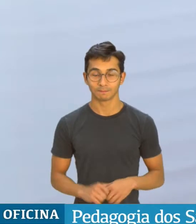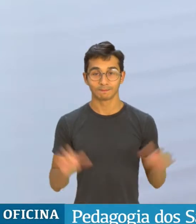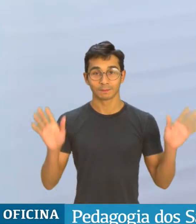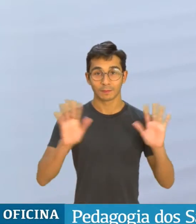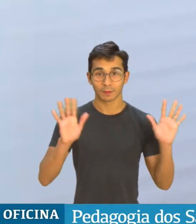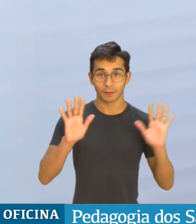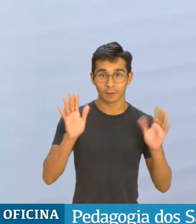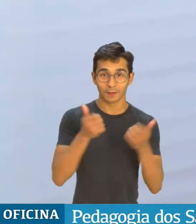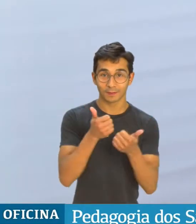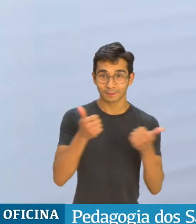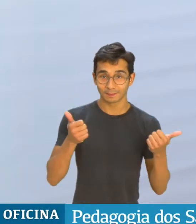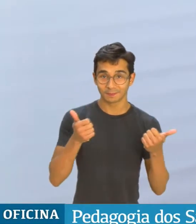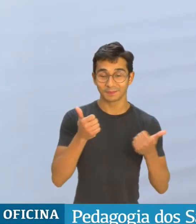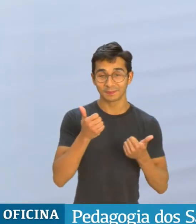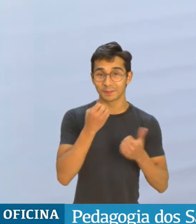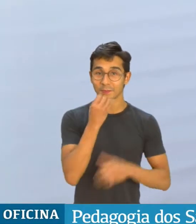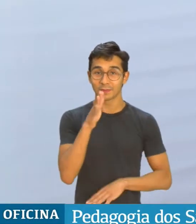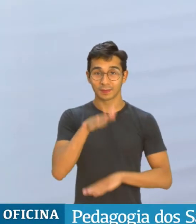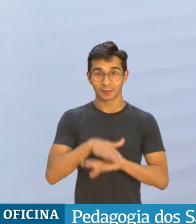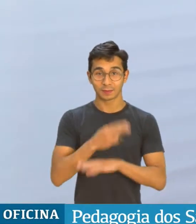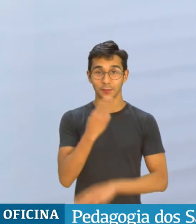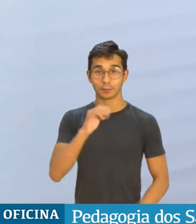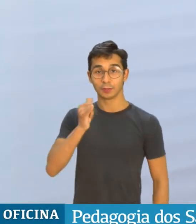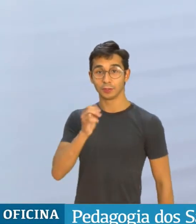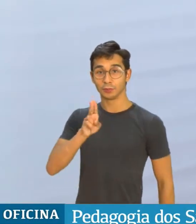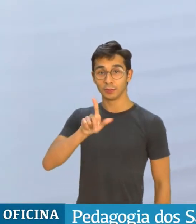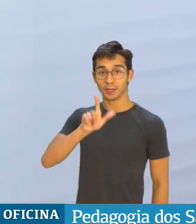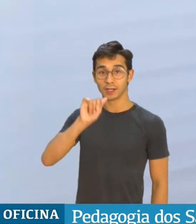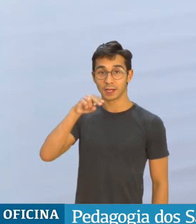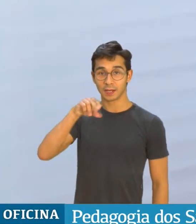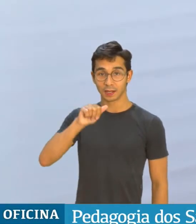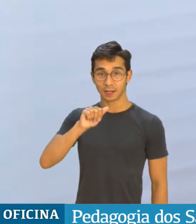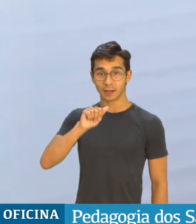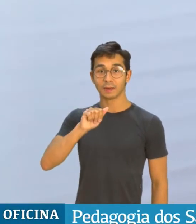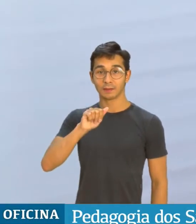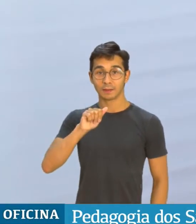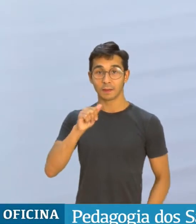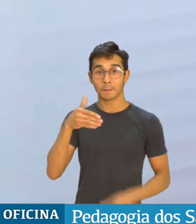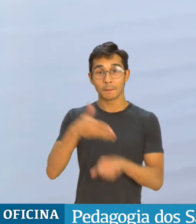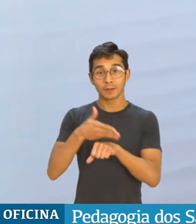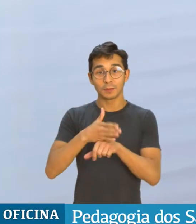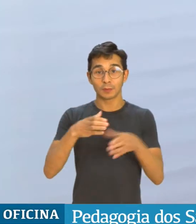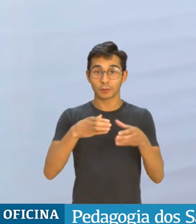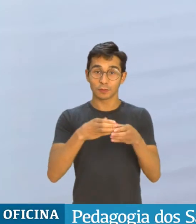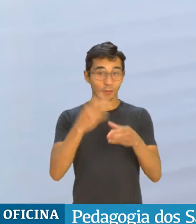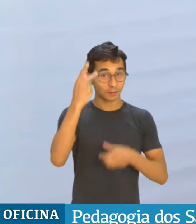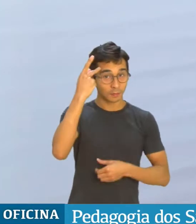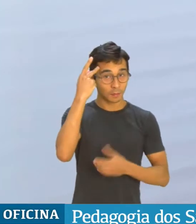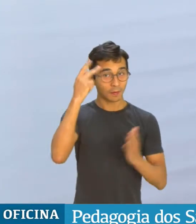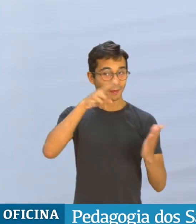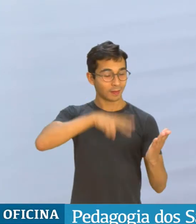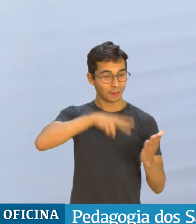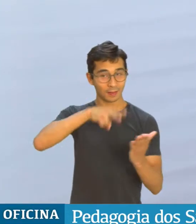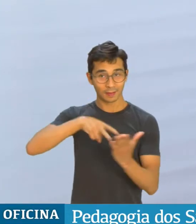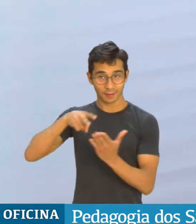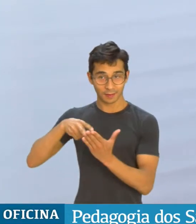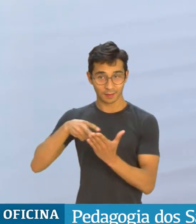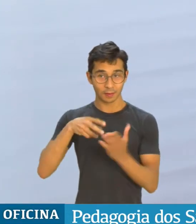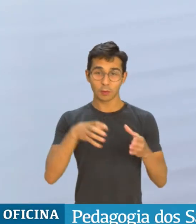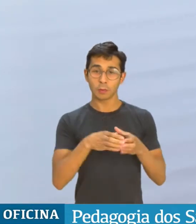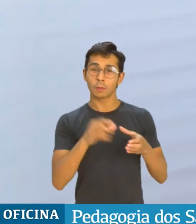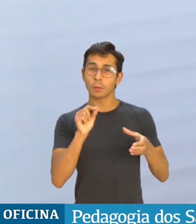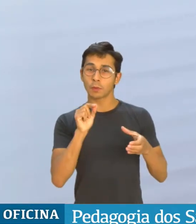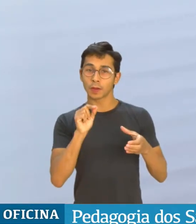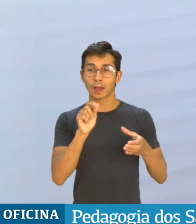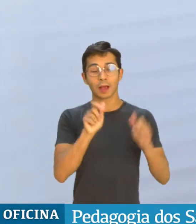Oi pessoal, boa tarde. Eu sou a Juliana Figueiredo e eu faço parte da equipe da SP Leituras, que é a organização social